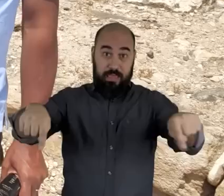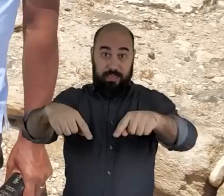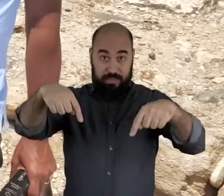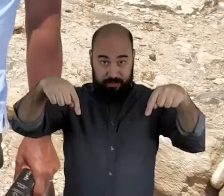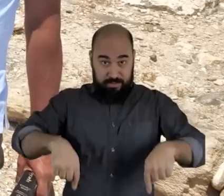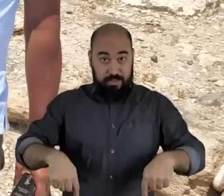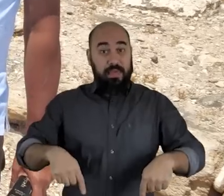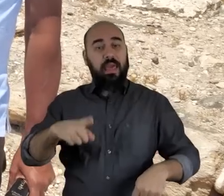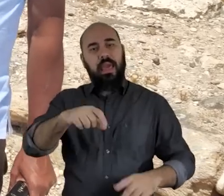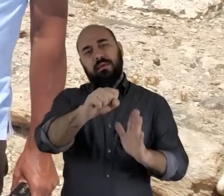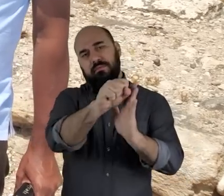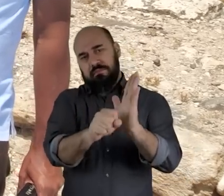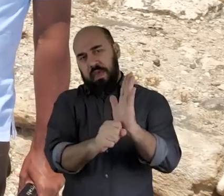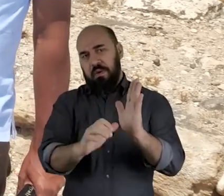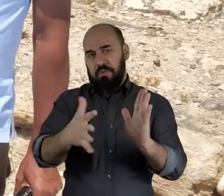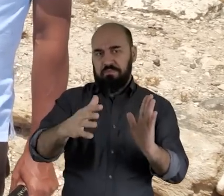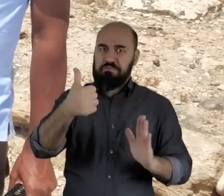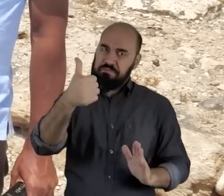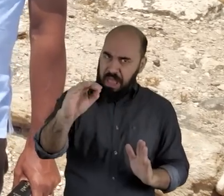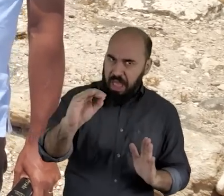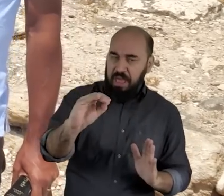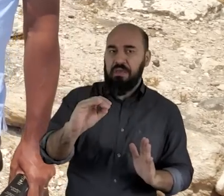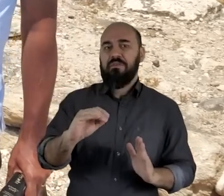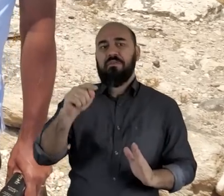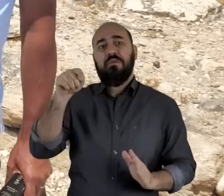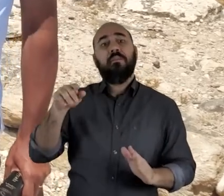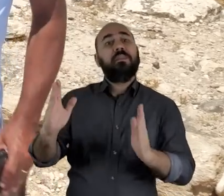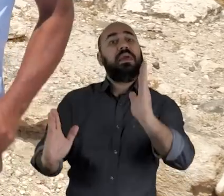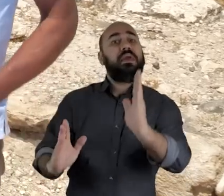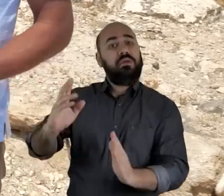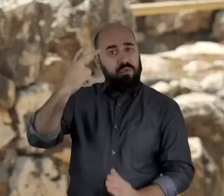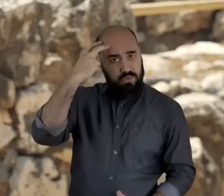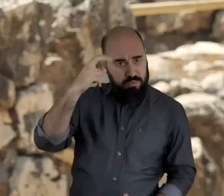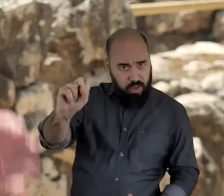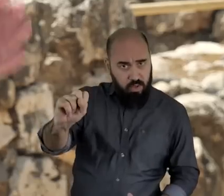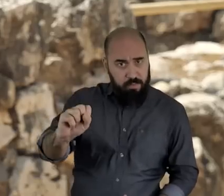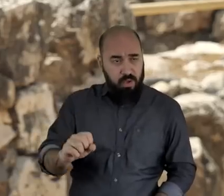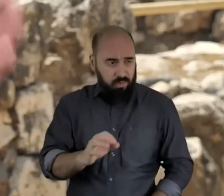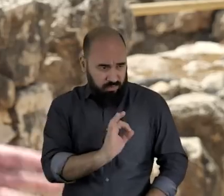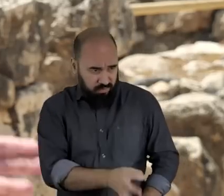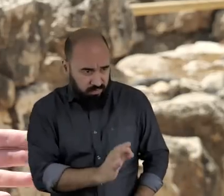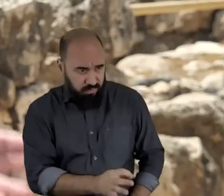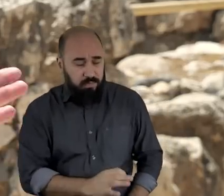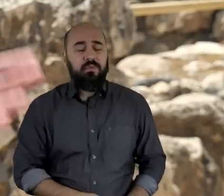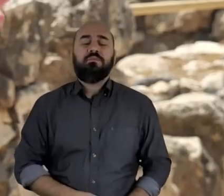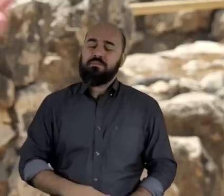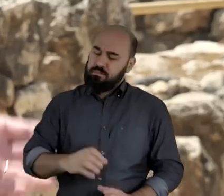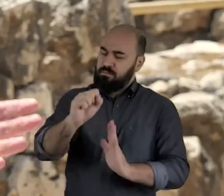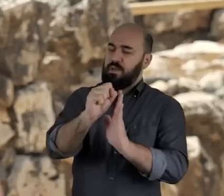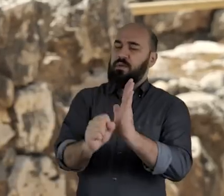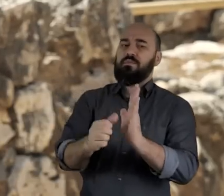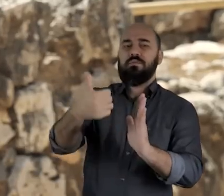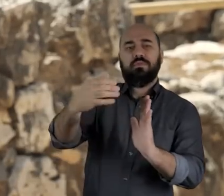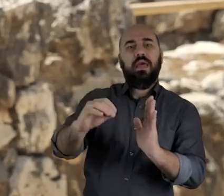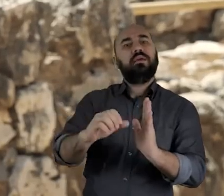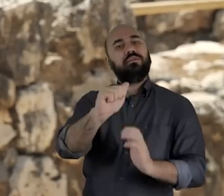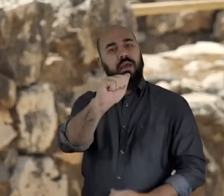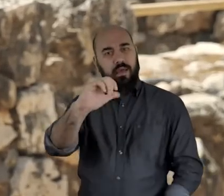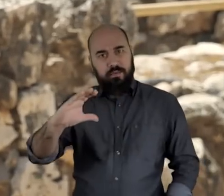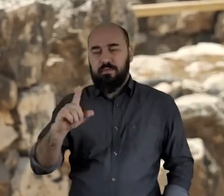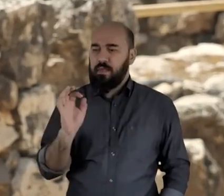seria realmente do século X a.C., da época de Salomão. Então, a evidência que temos para a validação